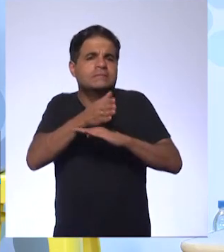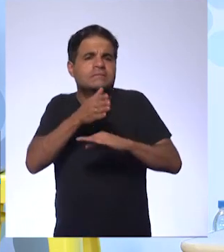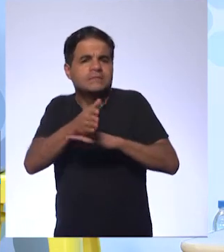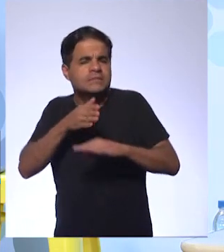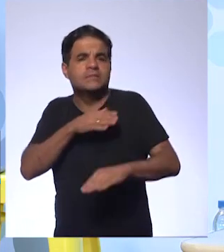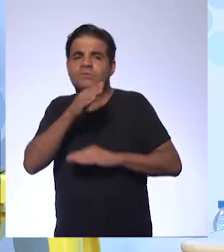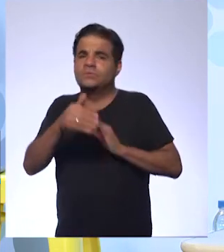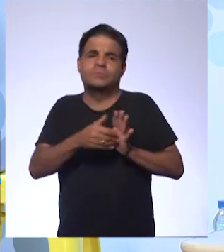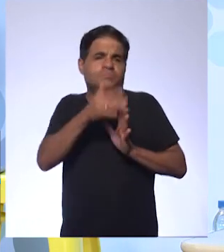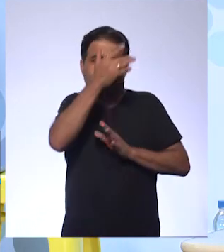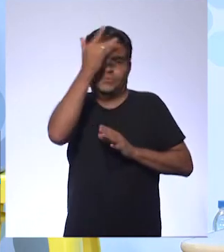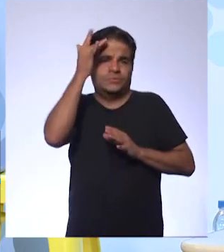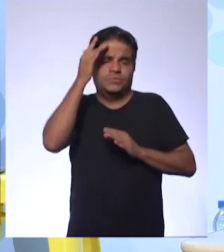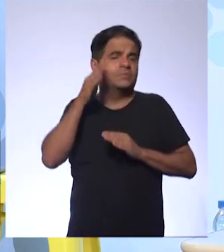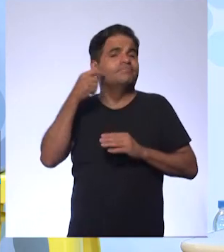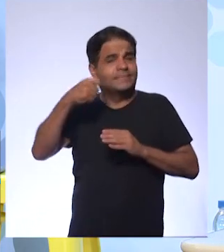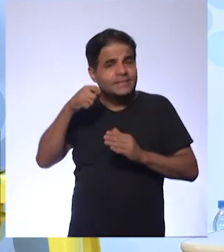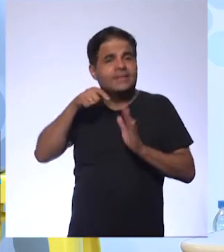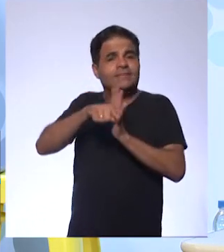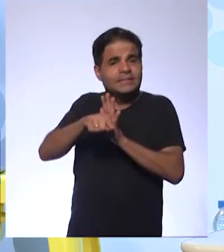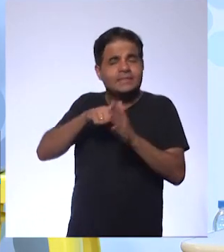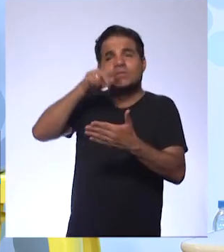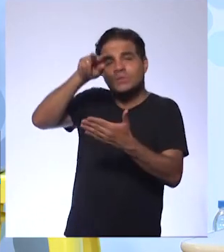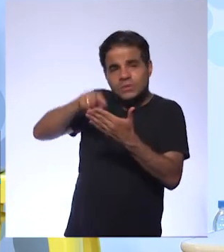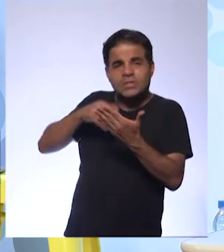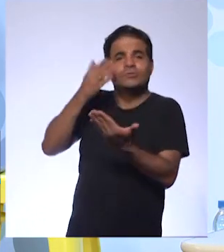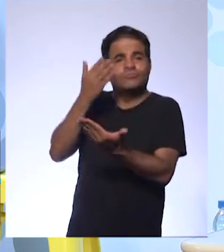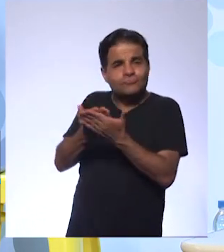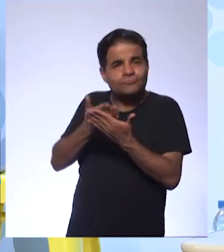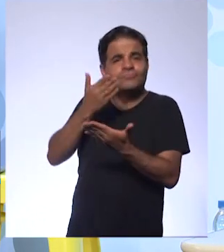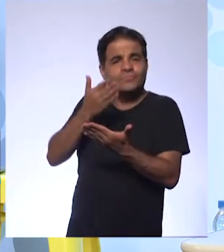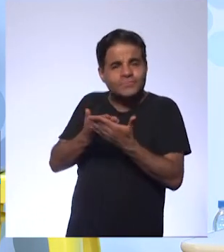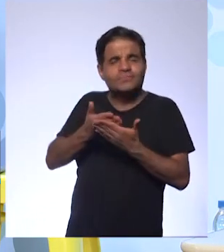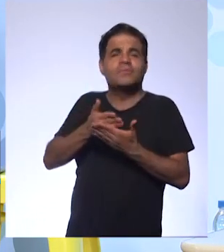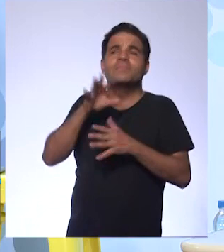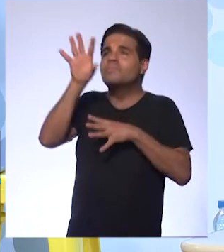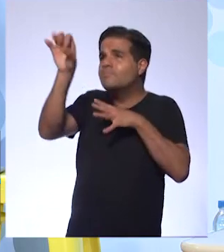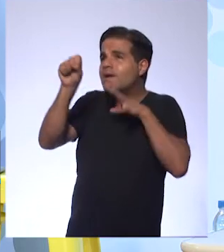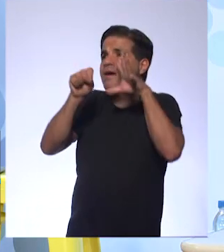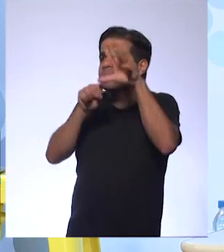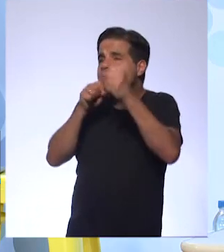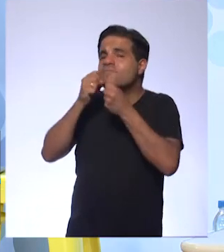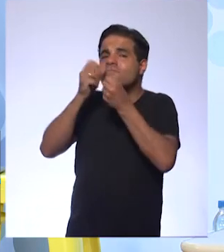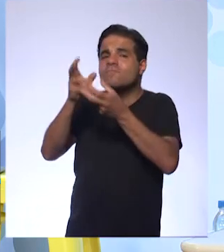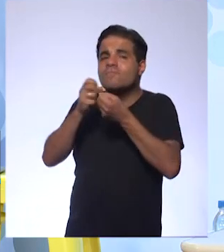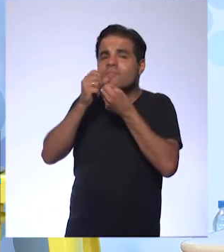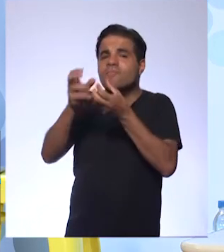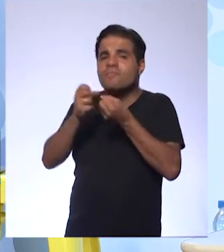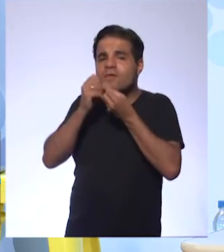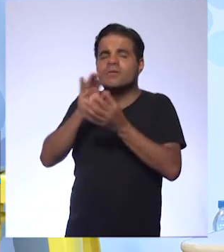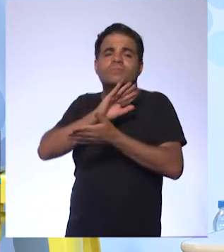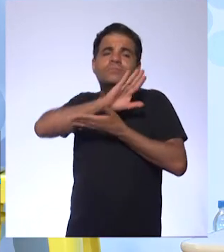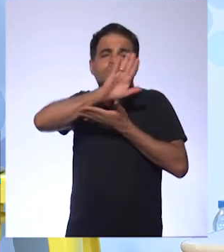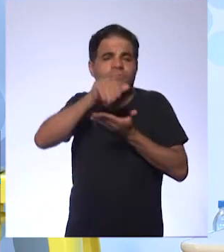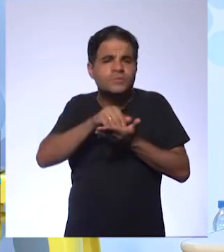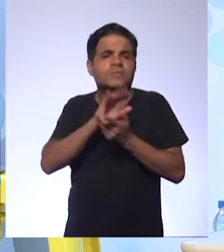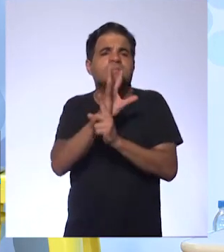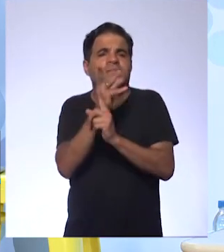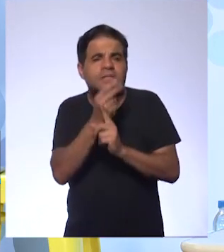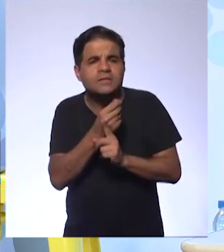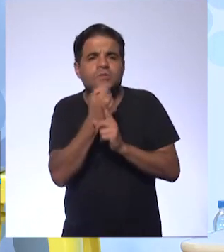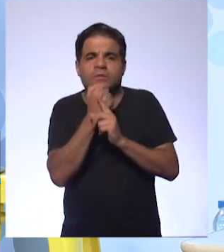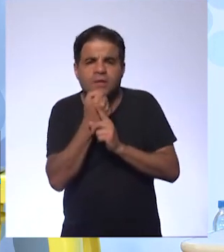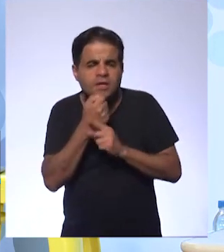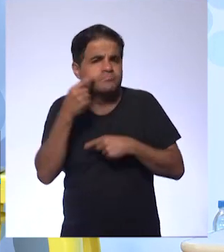toda a população, então a gente consultava ainda a enciclopédia para pegar algumas informações, e era sobre tudo, arte,